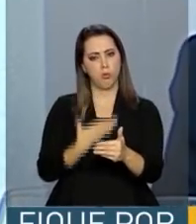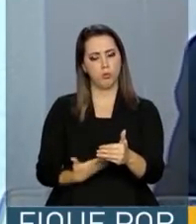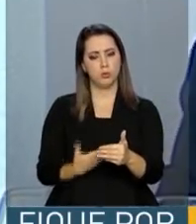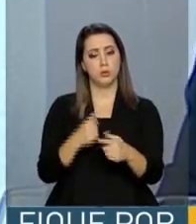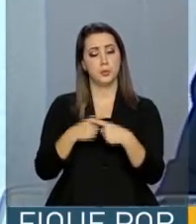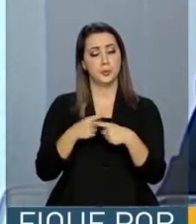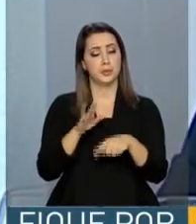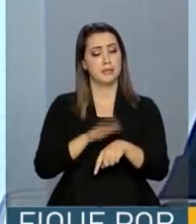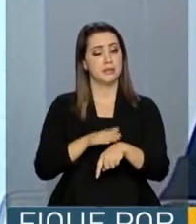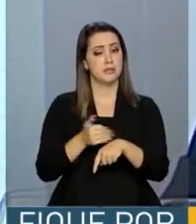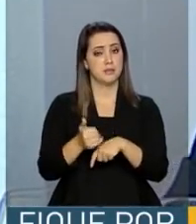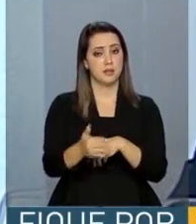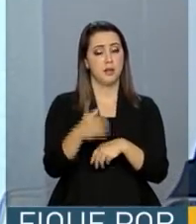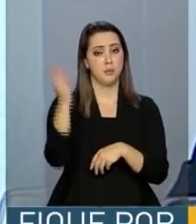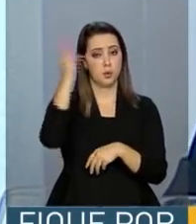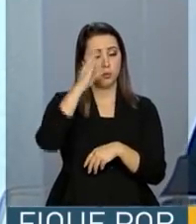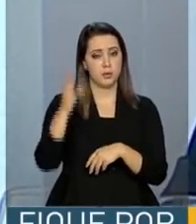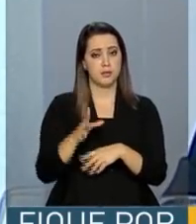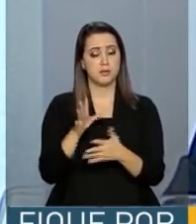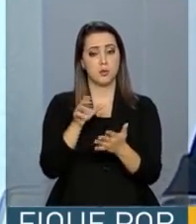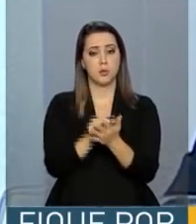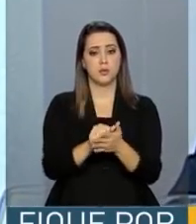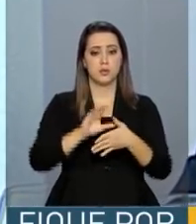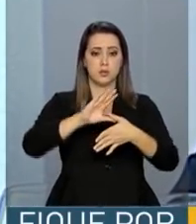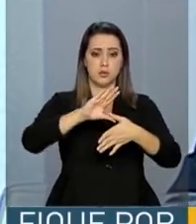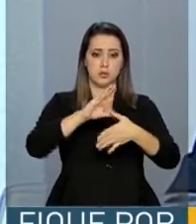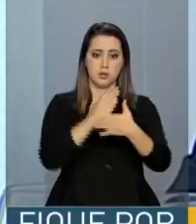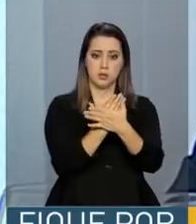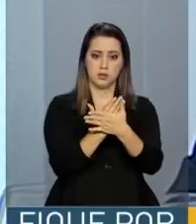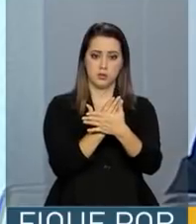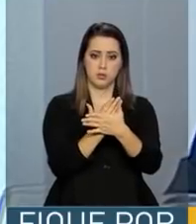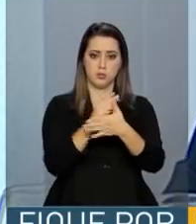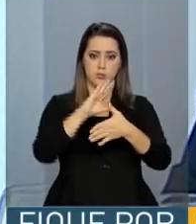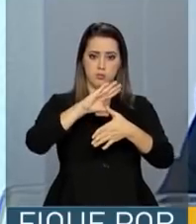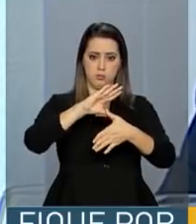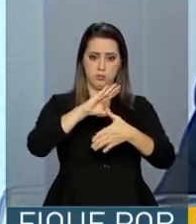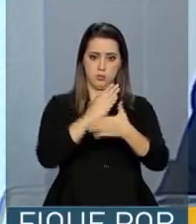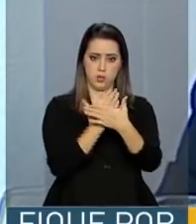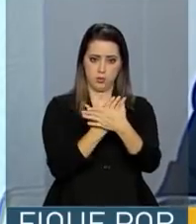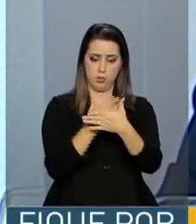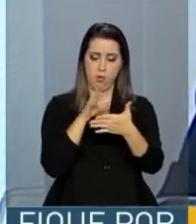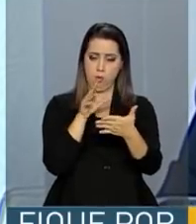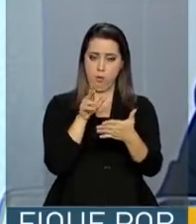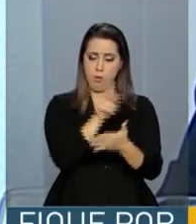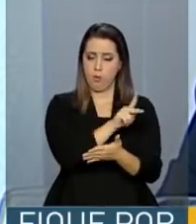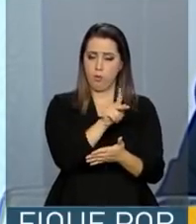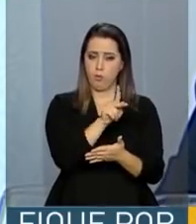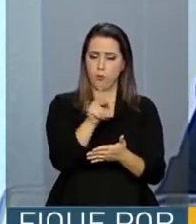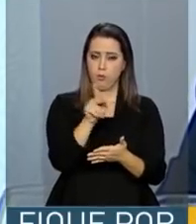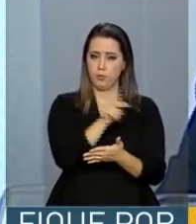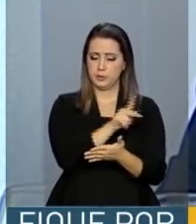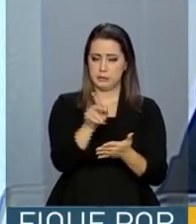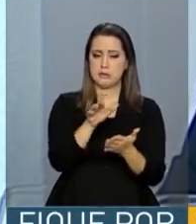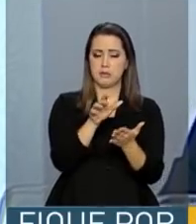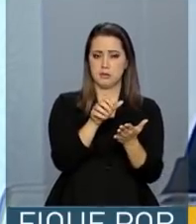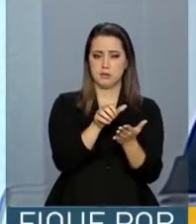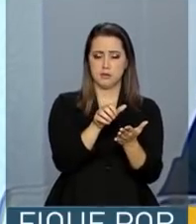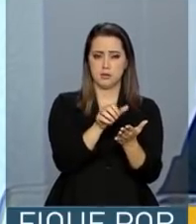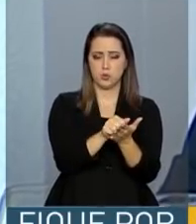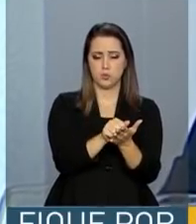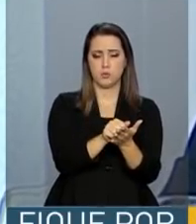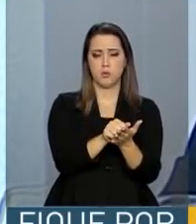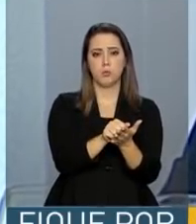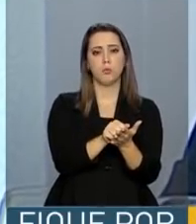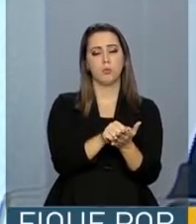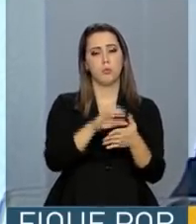nesse período que o brasil assumiu o mercosul a presidência do mercosul foi neste período que o brasil assumiu a presidência